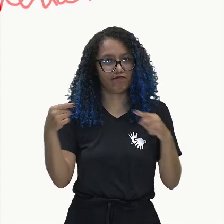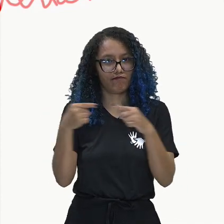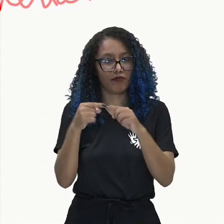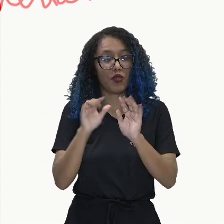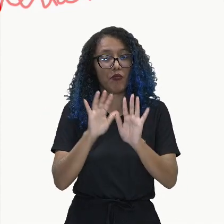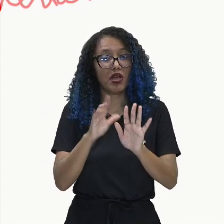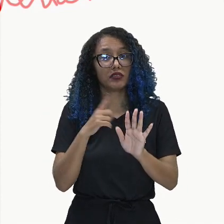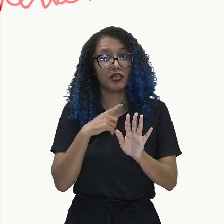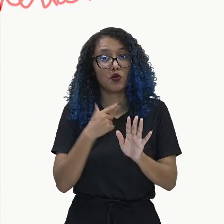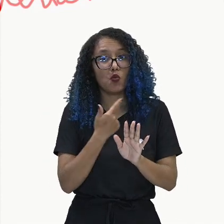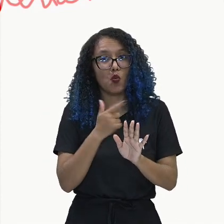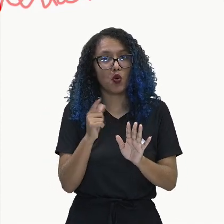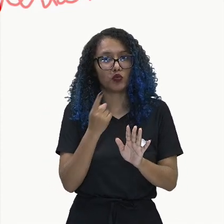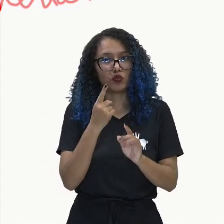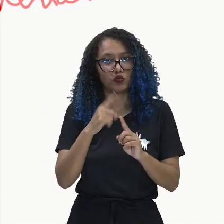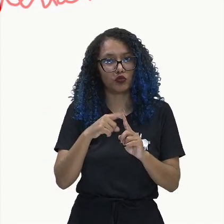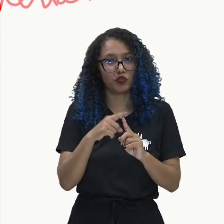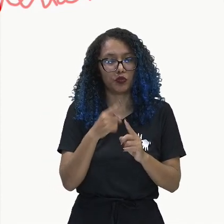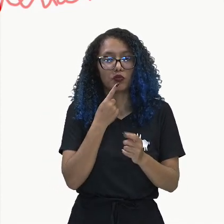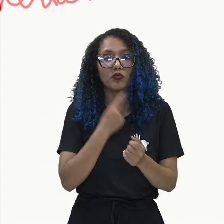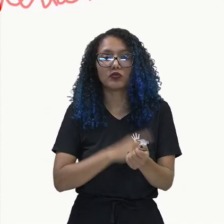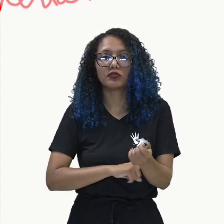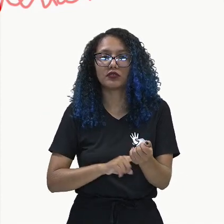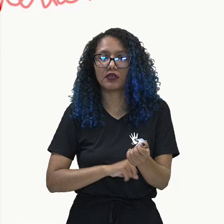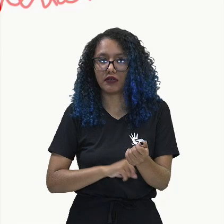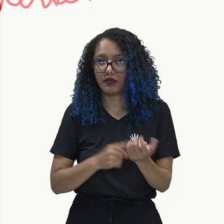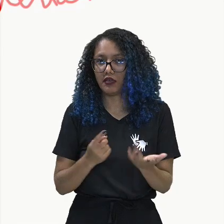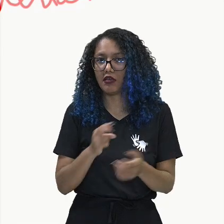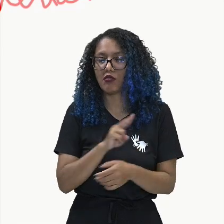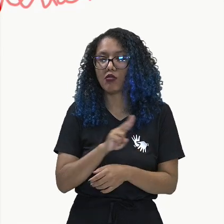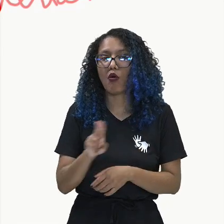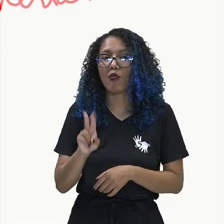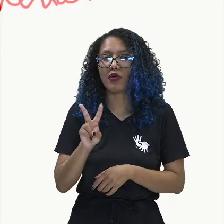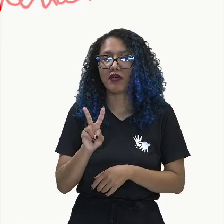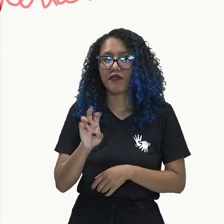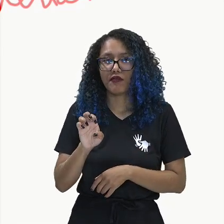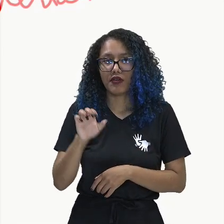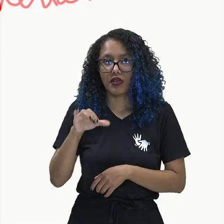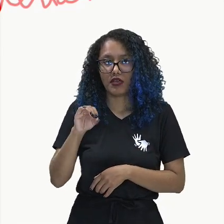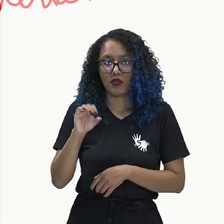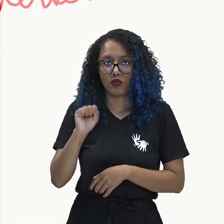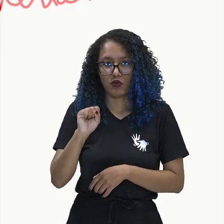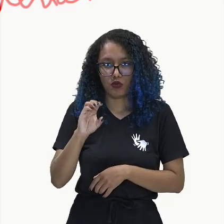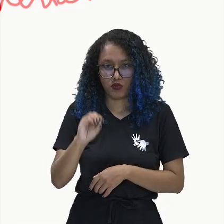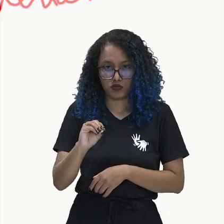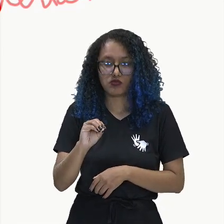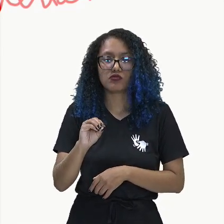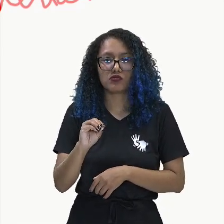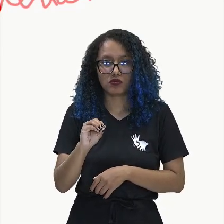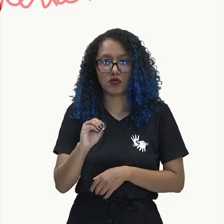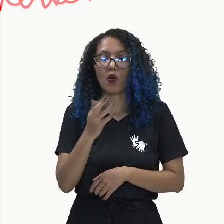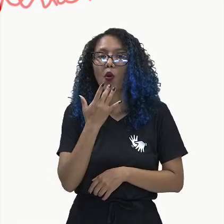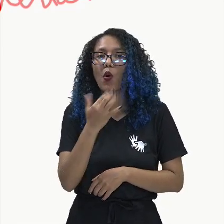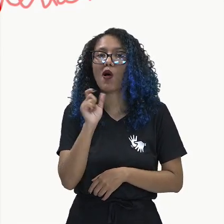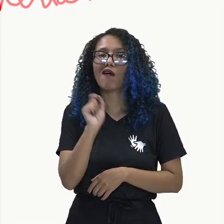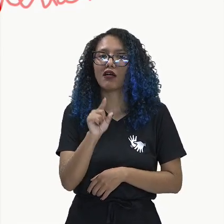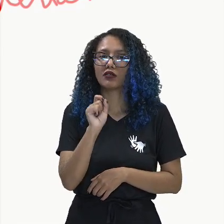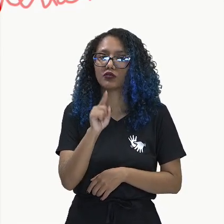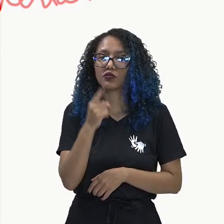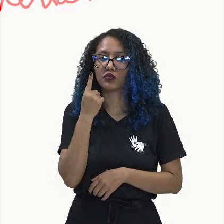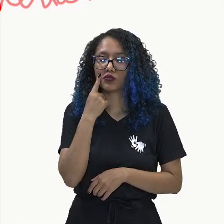sangue venoso, ó, já é a cor azulada. Então, esse capilar ali, ele